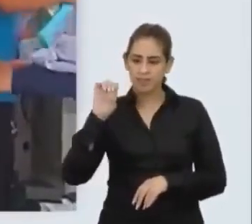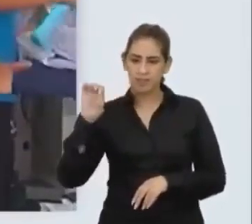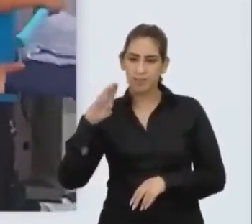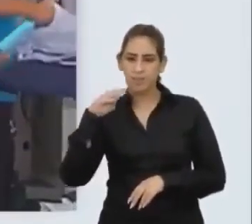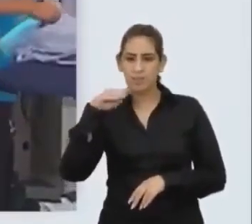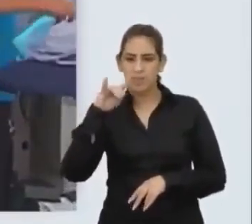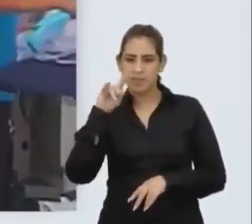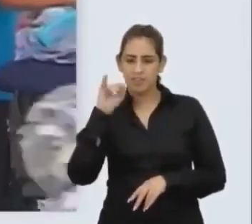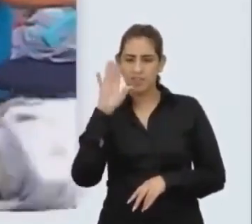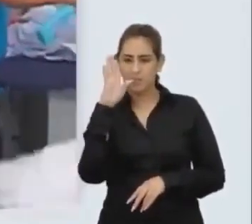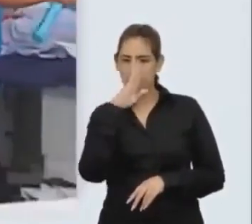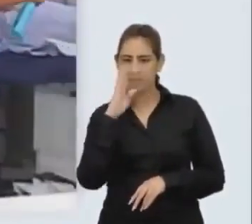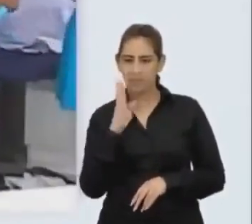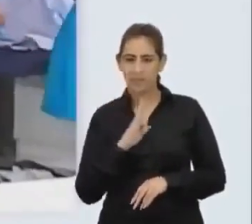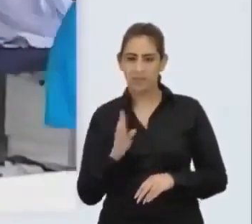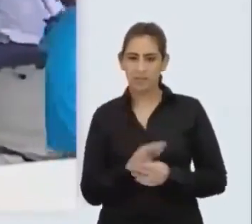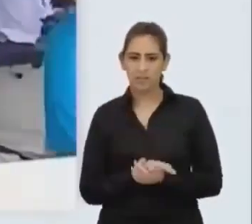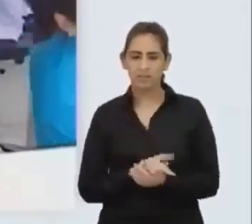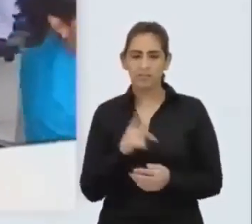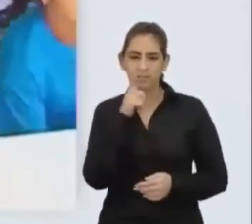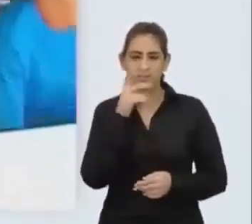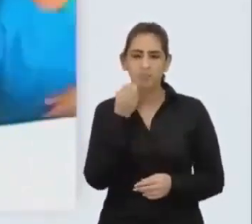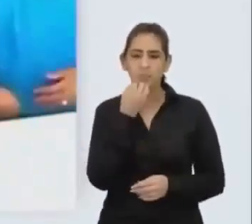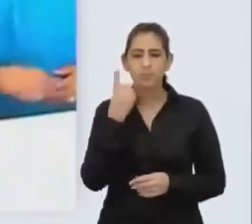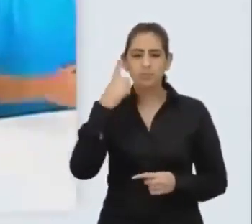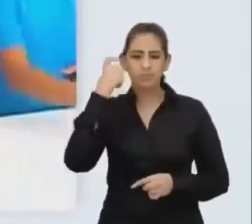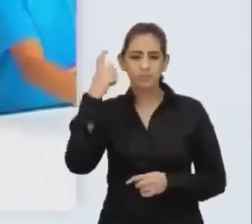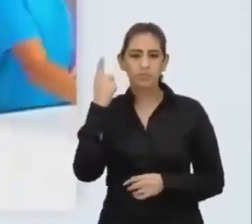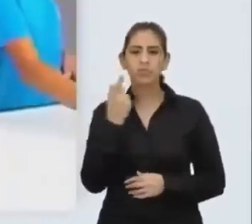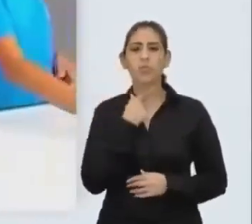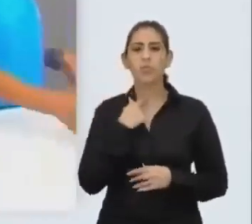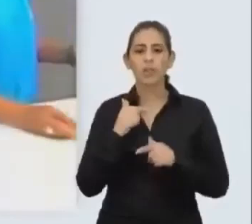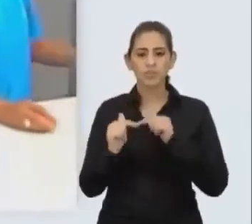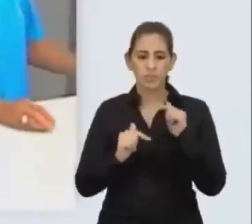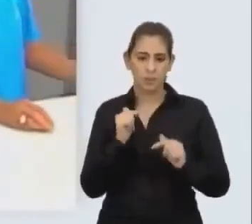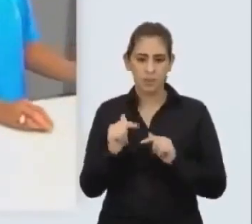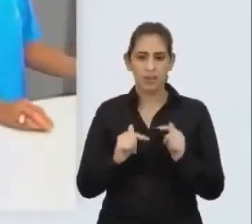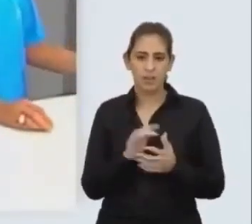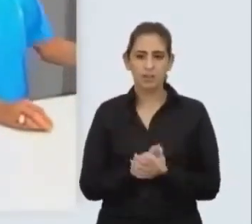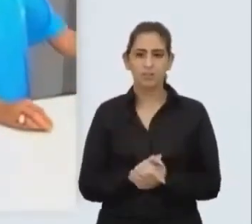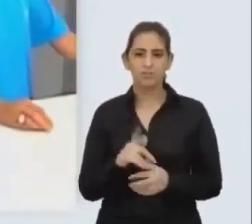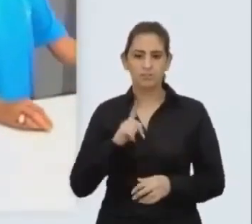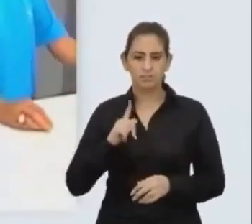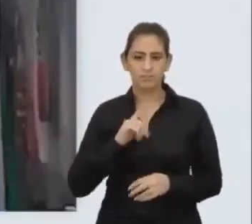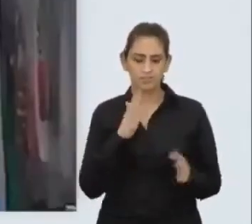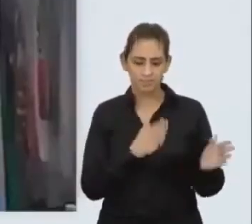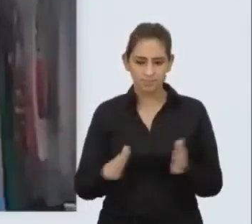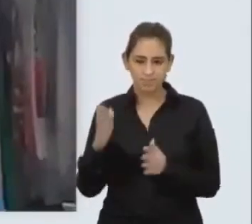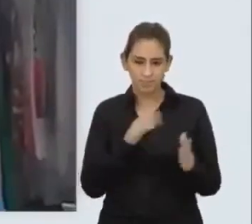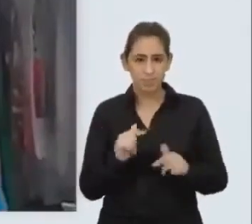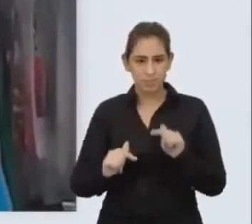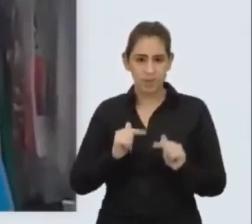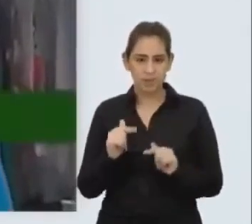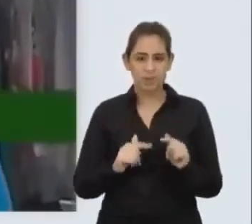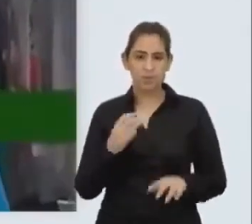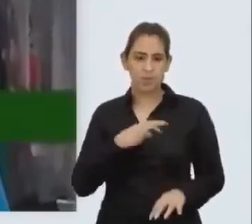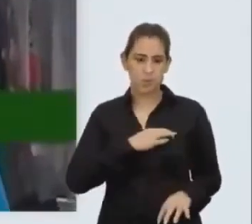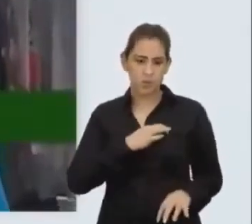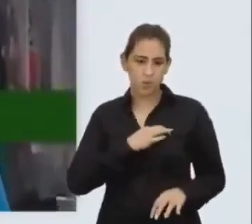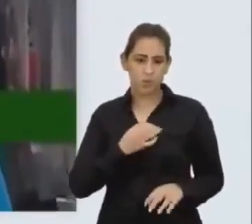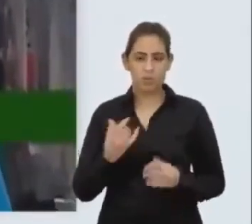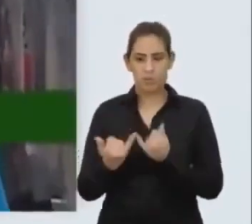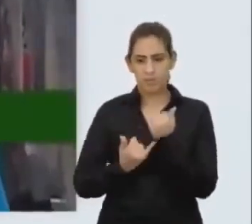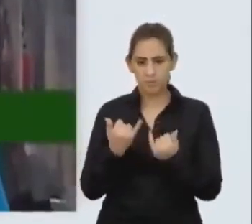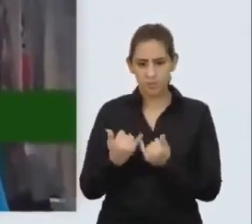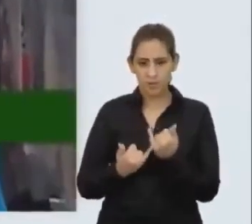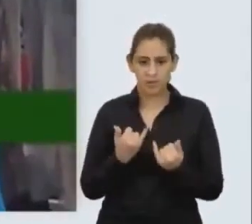eles têm boas ideias vontades de trabalhar e ainda geram empregos além de roupas brinquedos